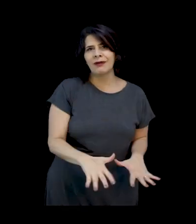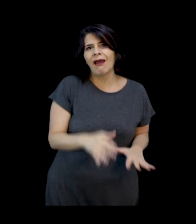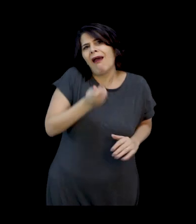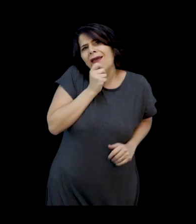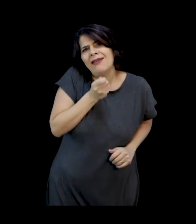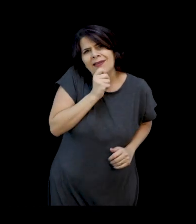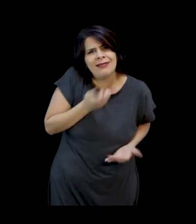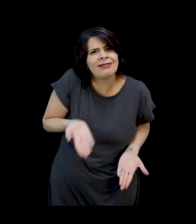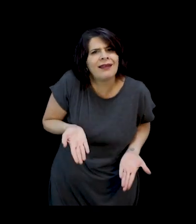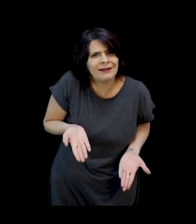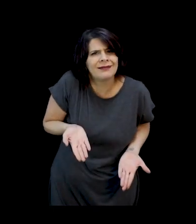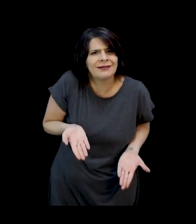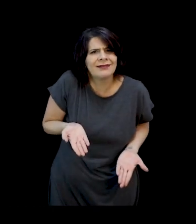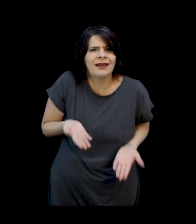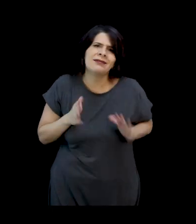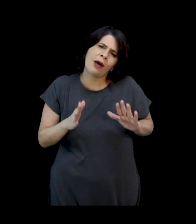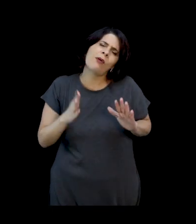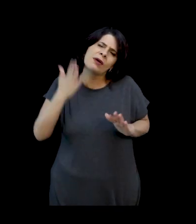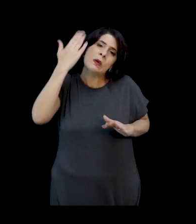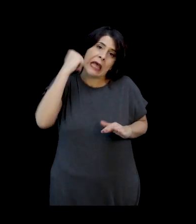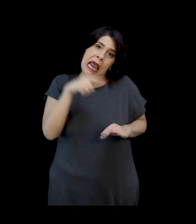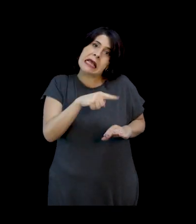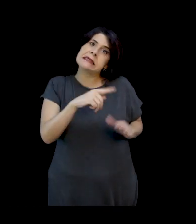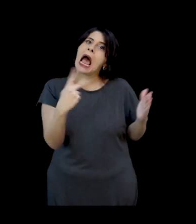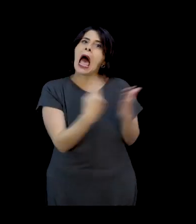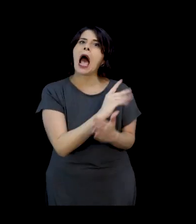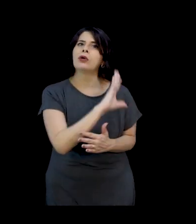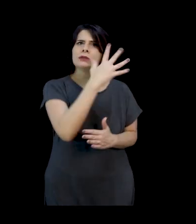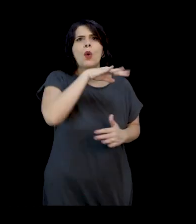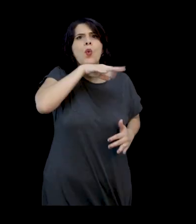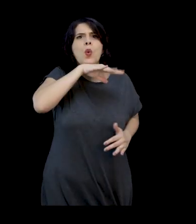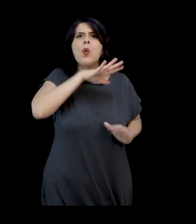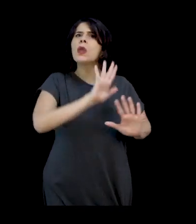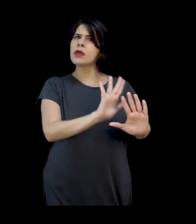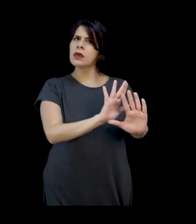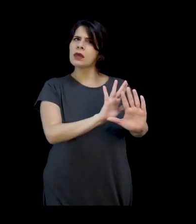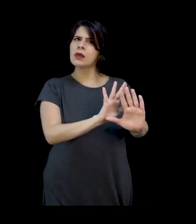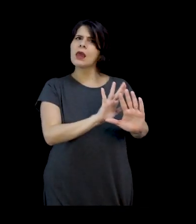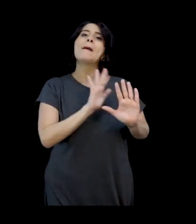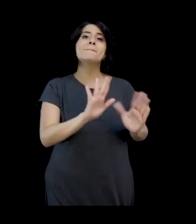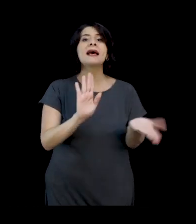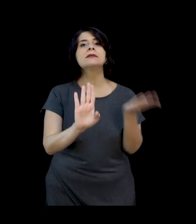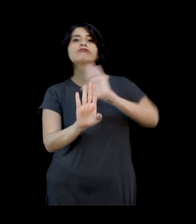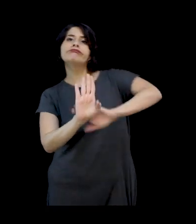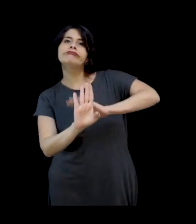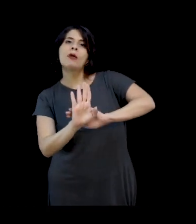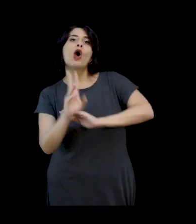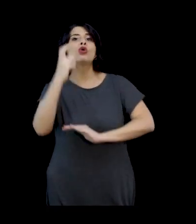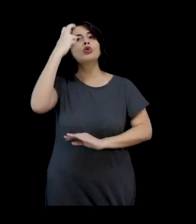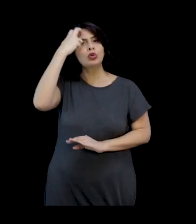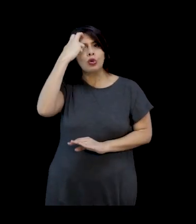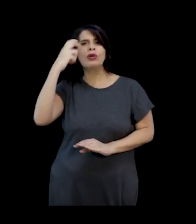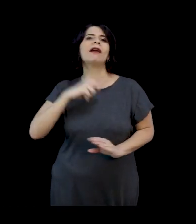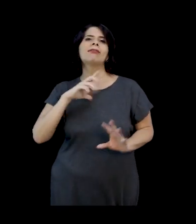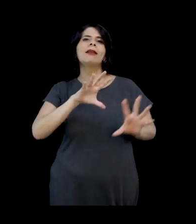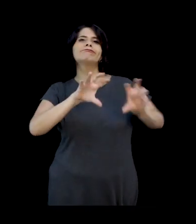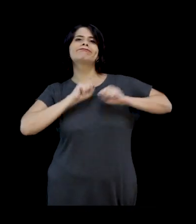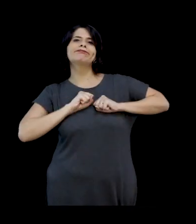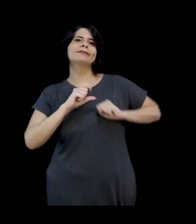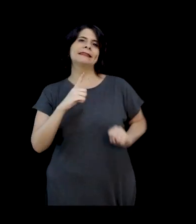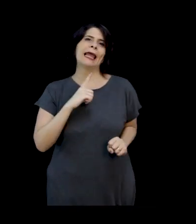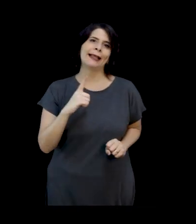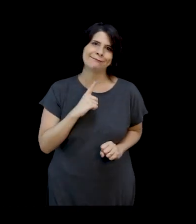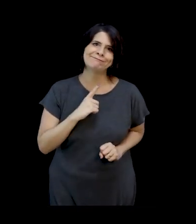seja dos ataques de 11 de setembro, que são eventos evidentemente malignos e que têm também, estão impregnados de uma